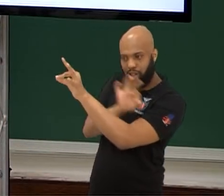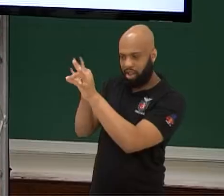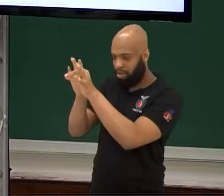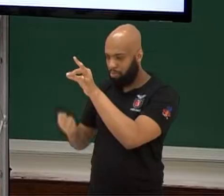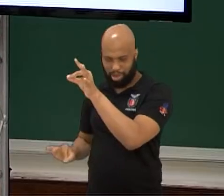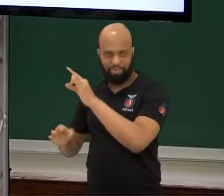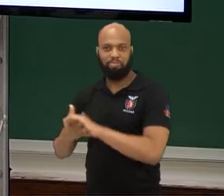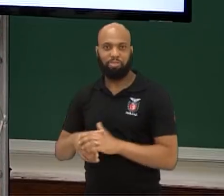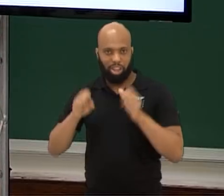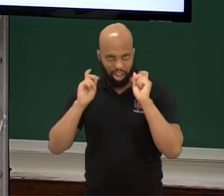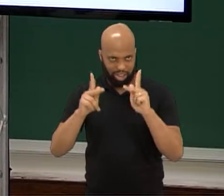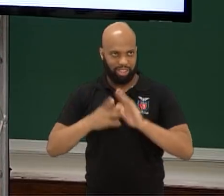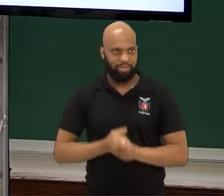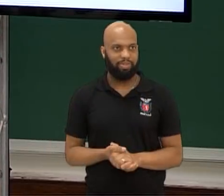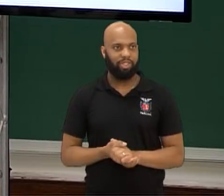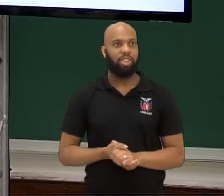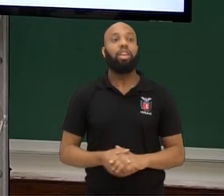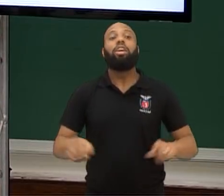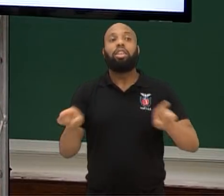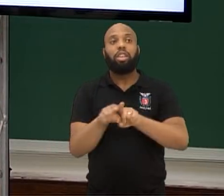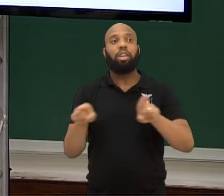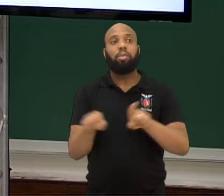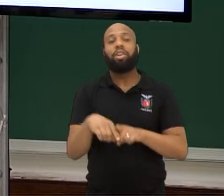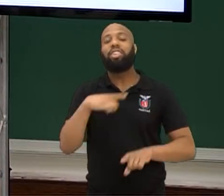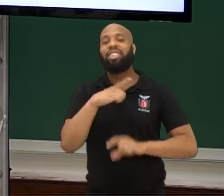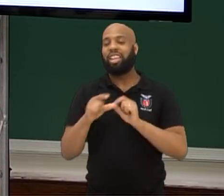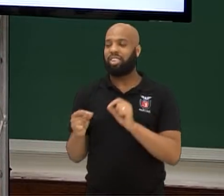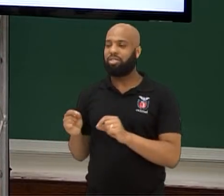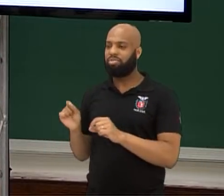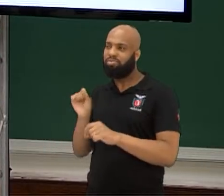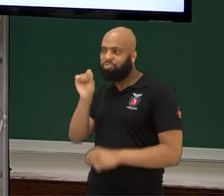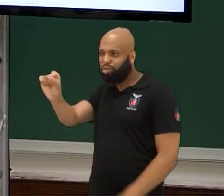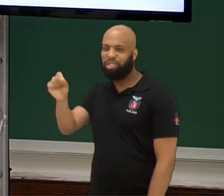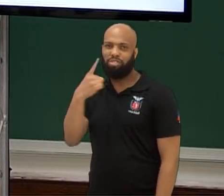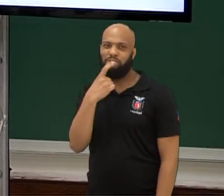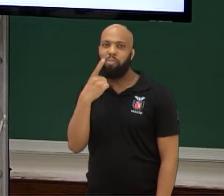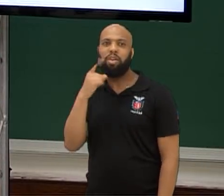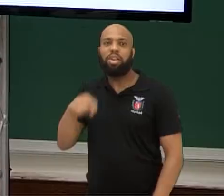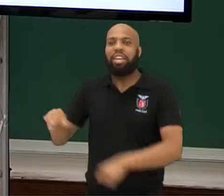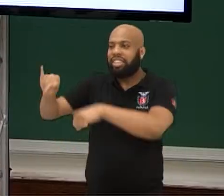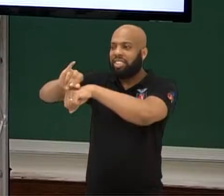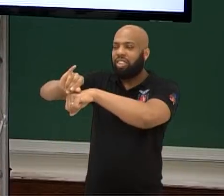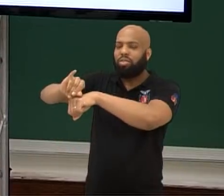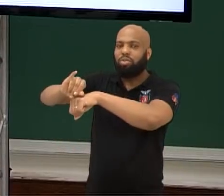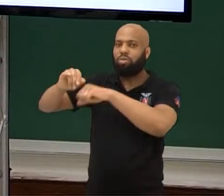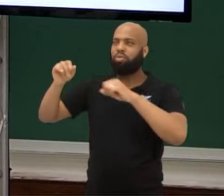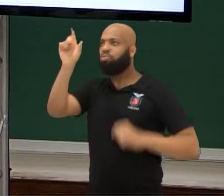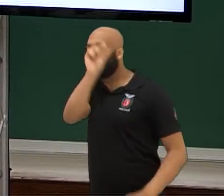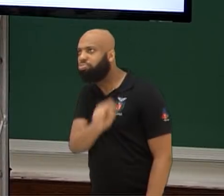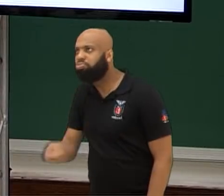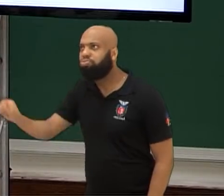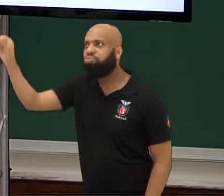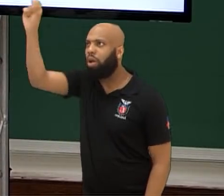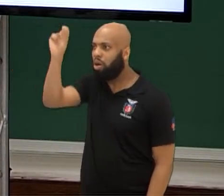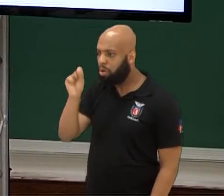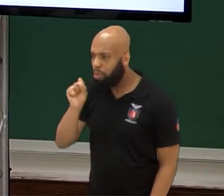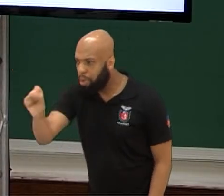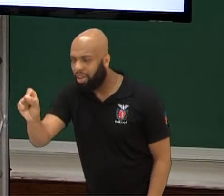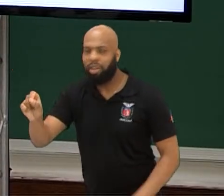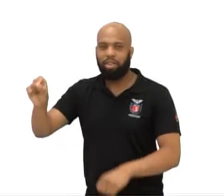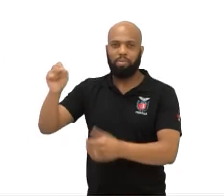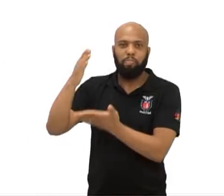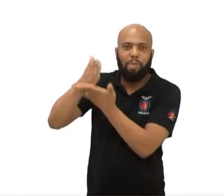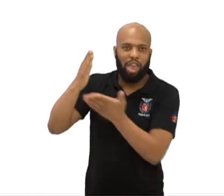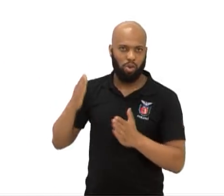a mesma. E temos o centro da circunferência. O que é o centro? O centro é o meio da nossa circunferência, né? É